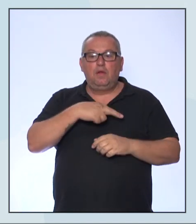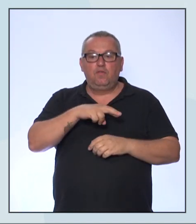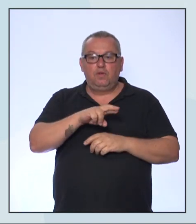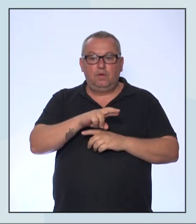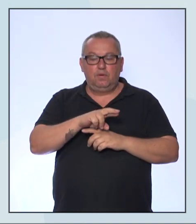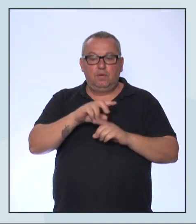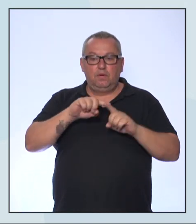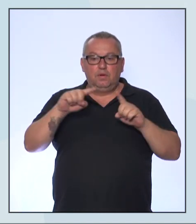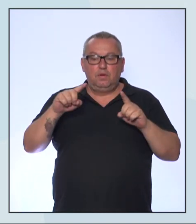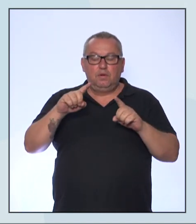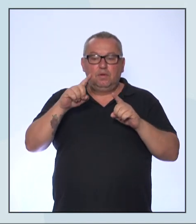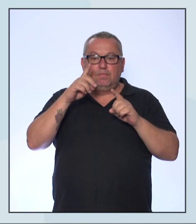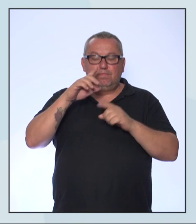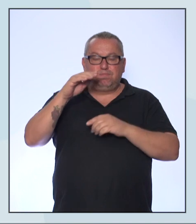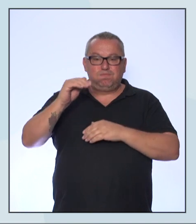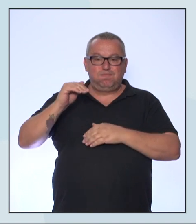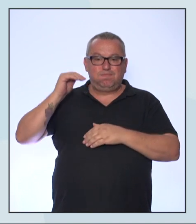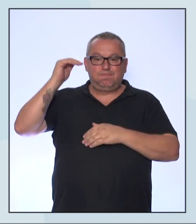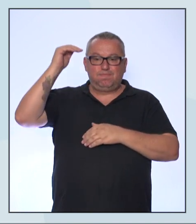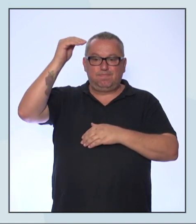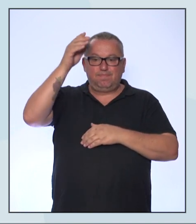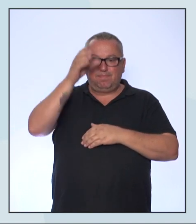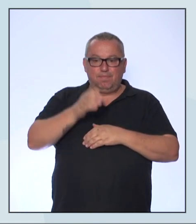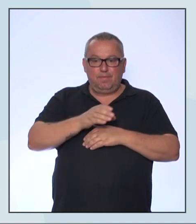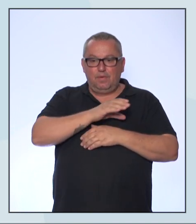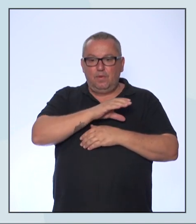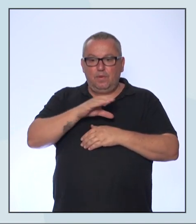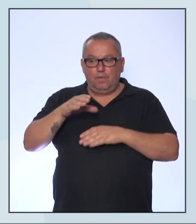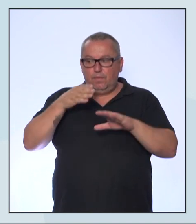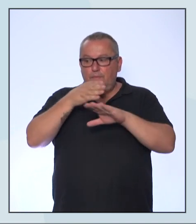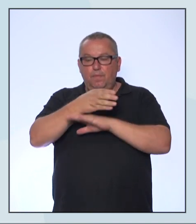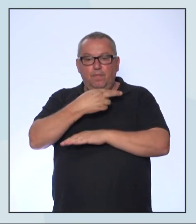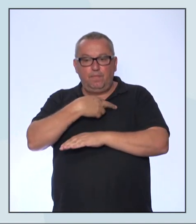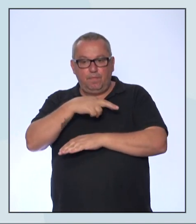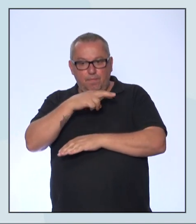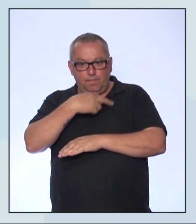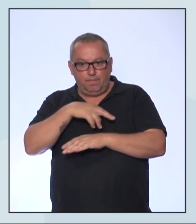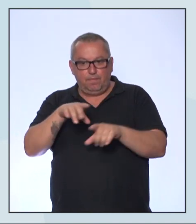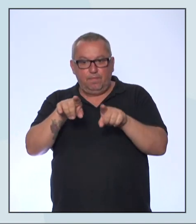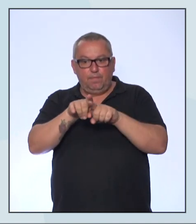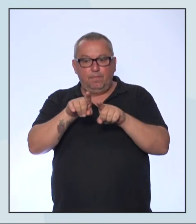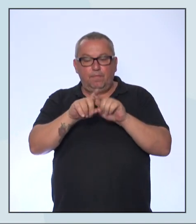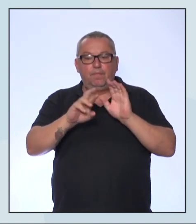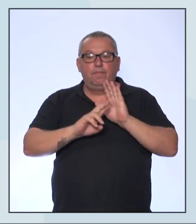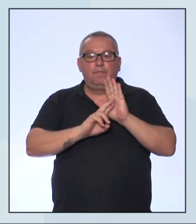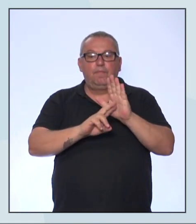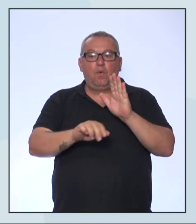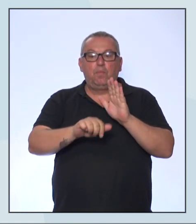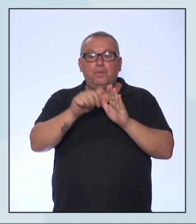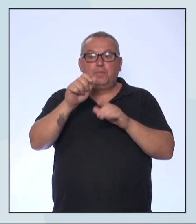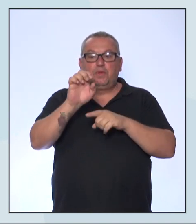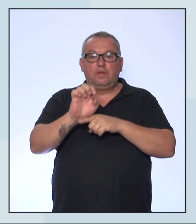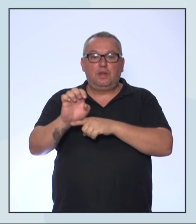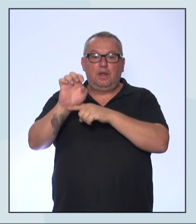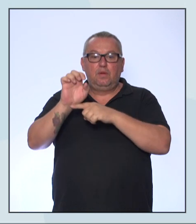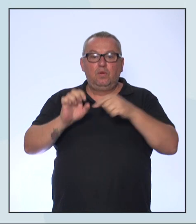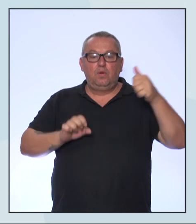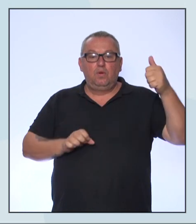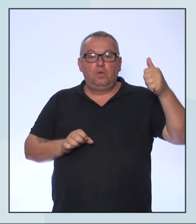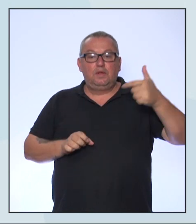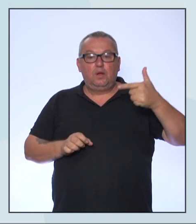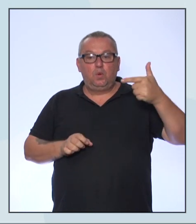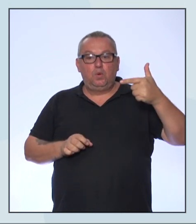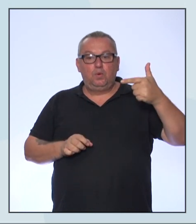alto clero ele participava aí dos aspectos religiosos e representava o primeiro Estado. No segundo